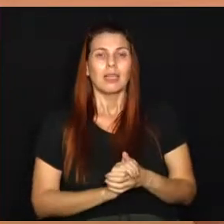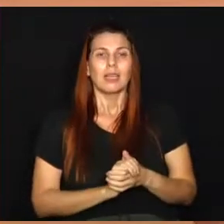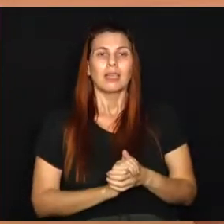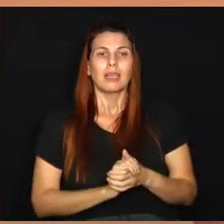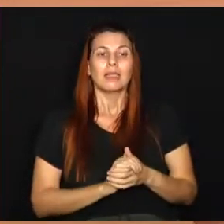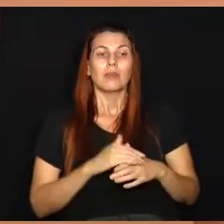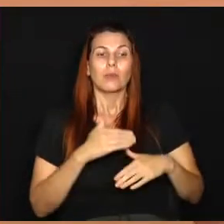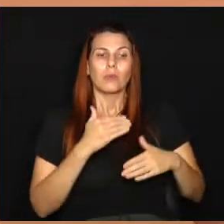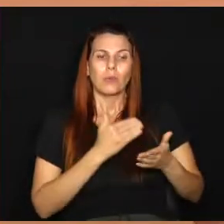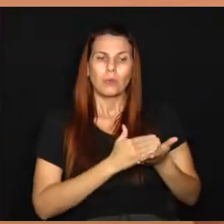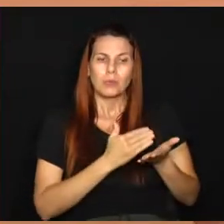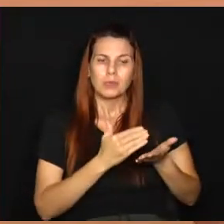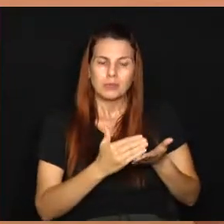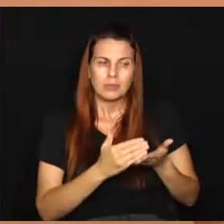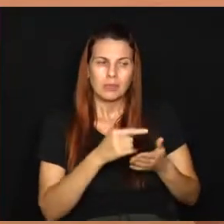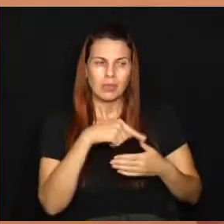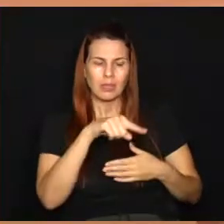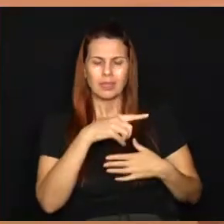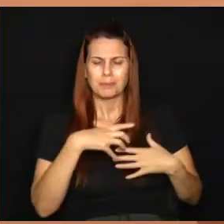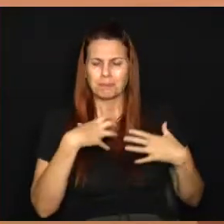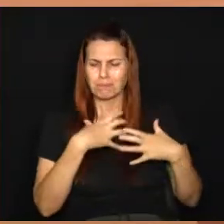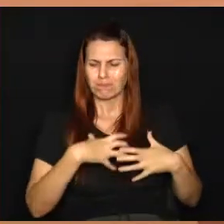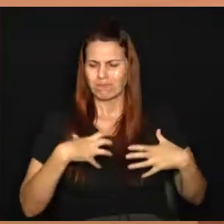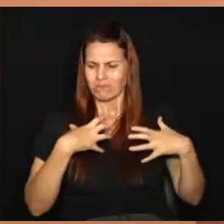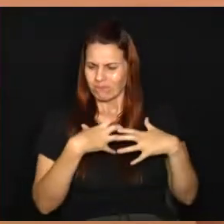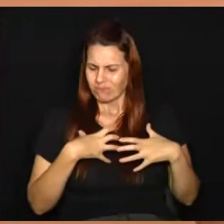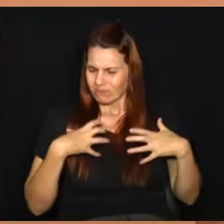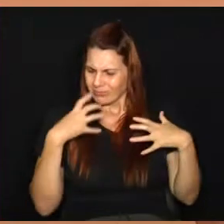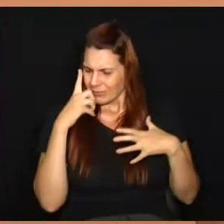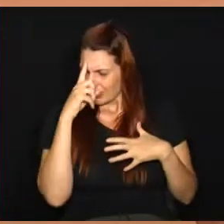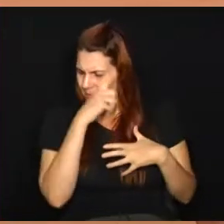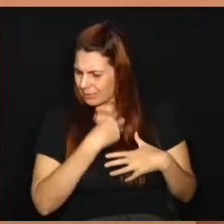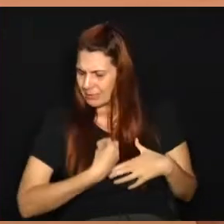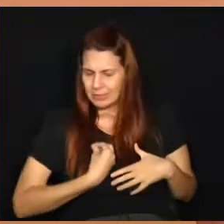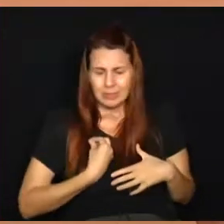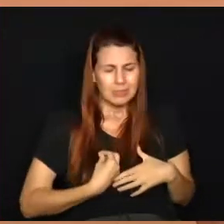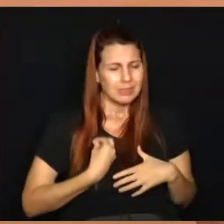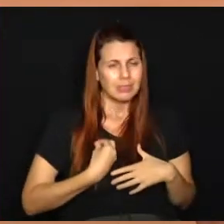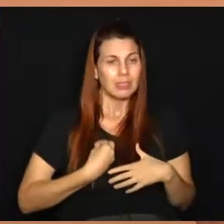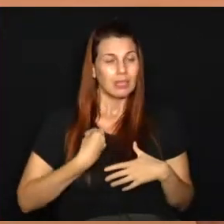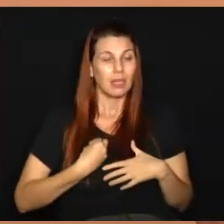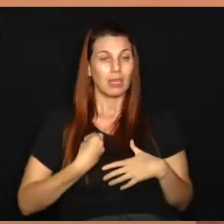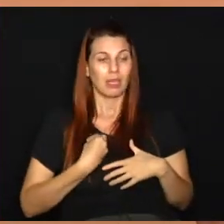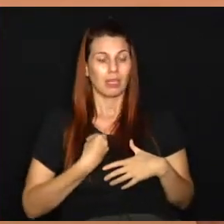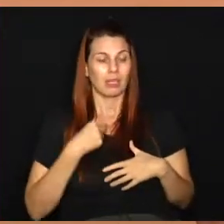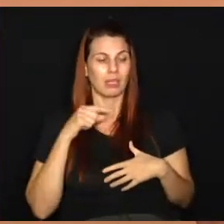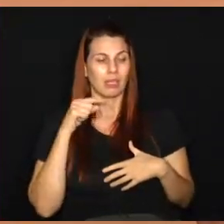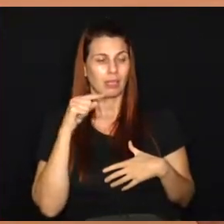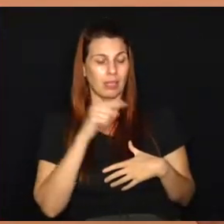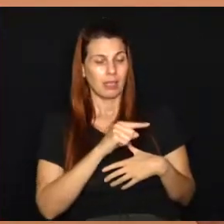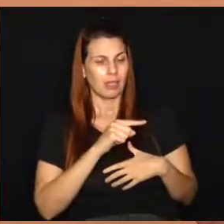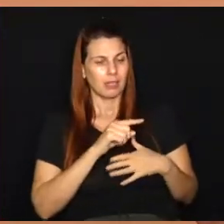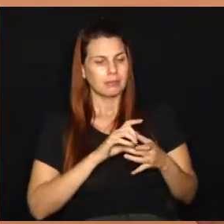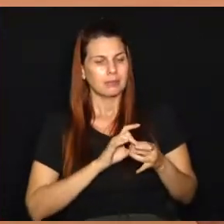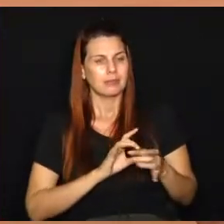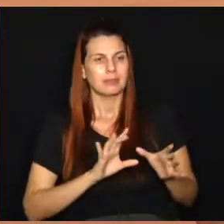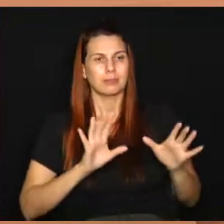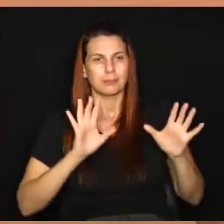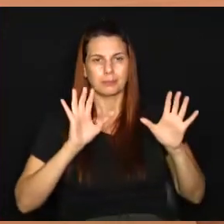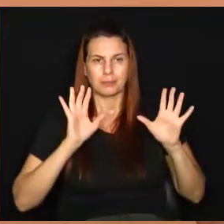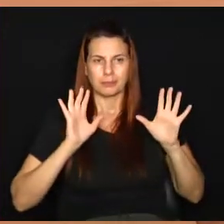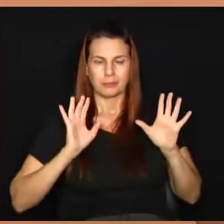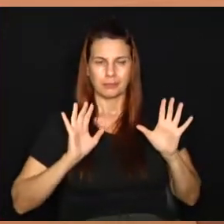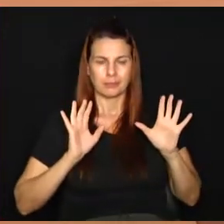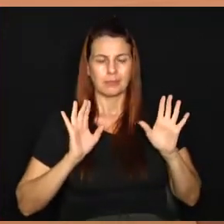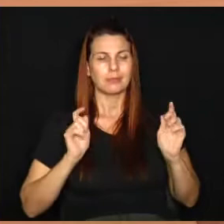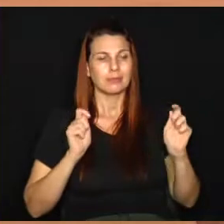daquele momento, ele que estava passando por uma situação muito difícil na vida dele, ele se soltou, e aí, assim,